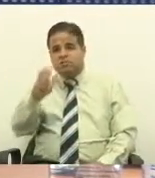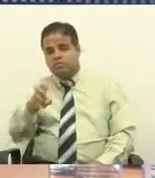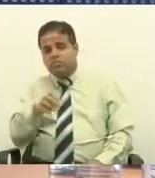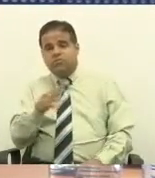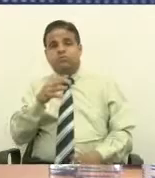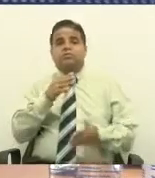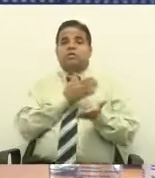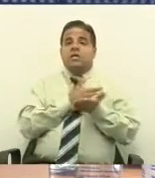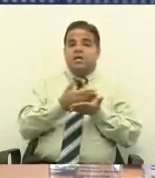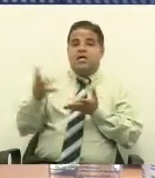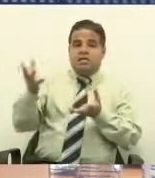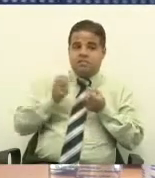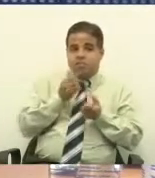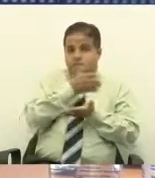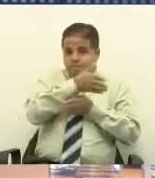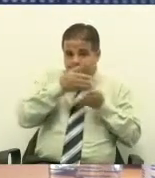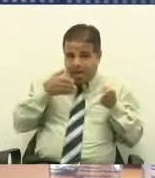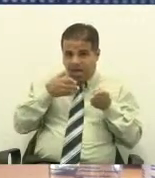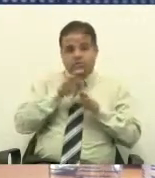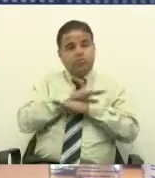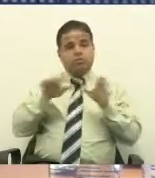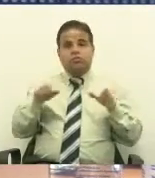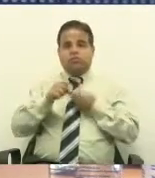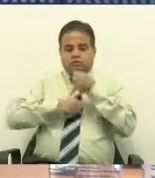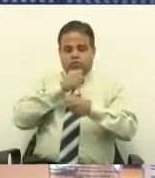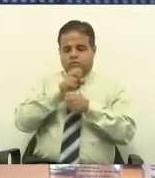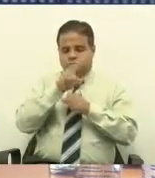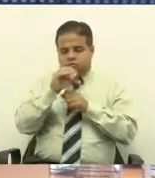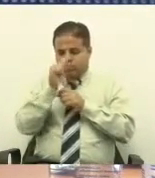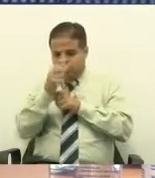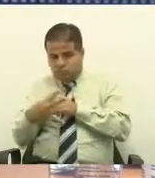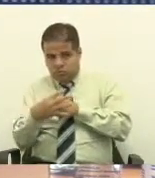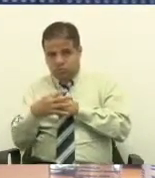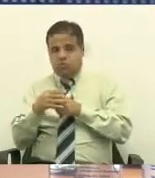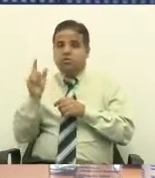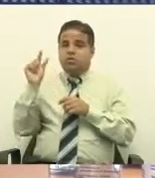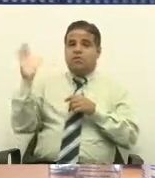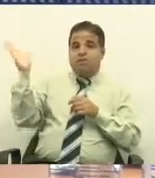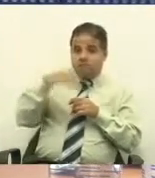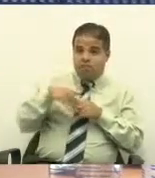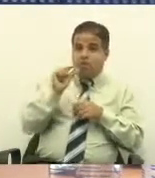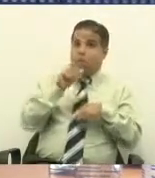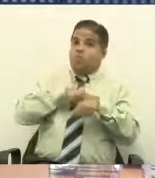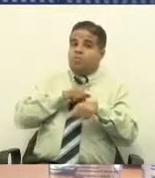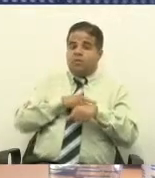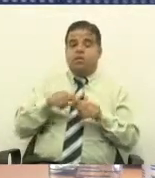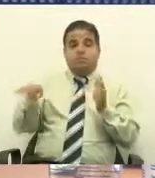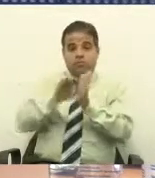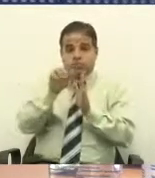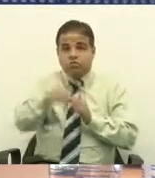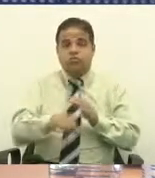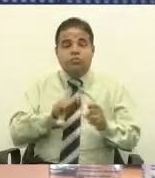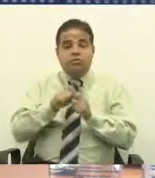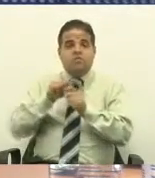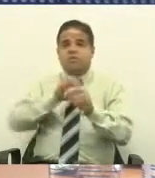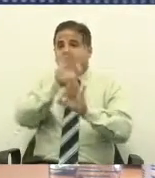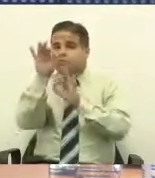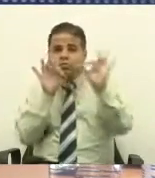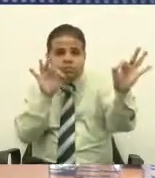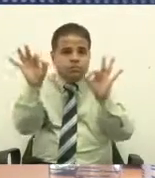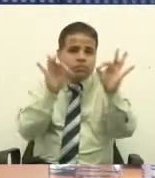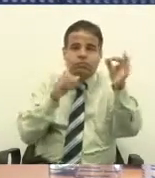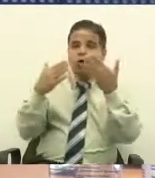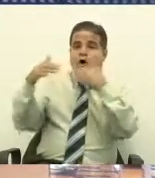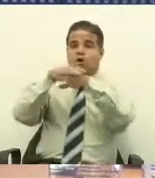Recebemos parte da segunda etapa de 2014 agora recentemente, que veio ao município, e aí nós fizemos toda uma articulação com